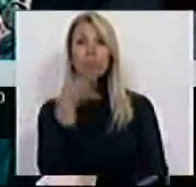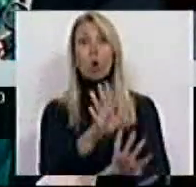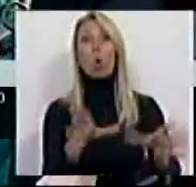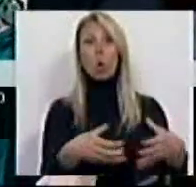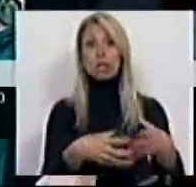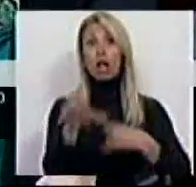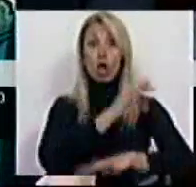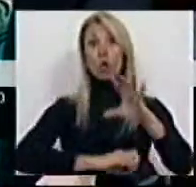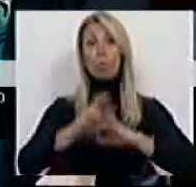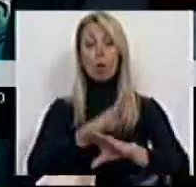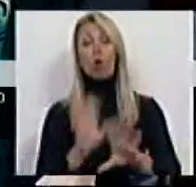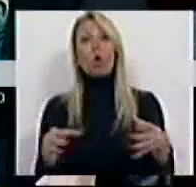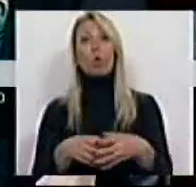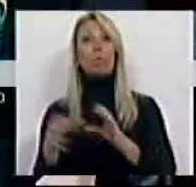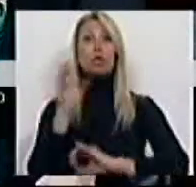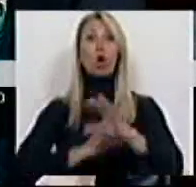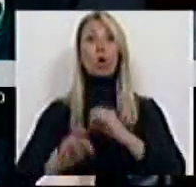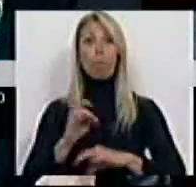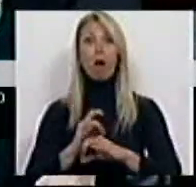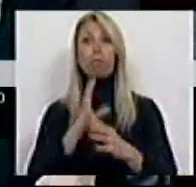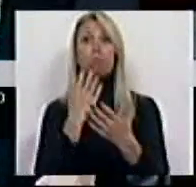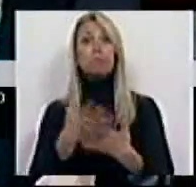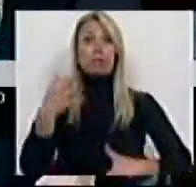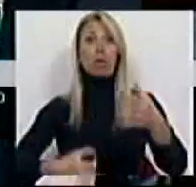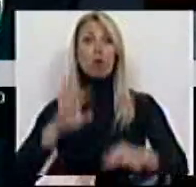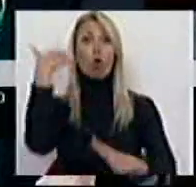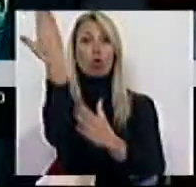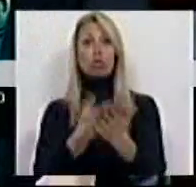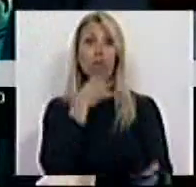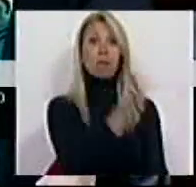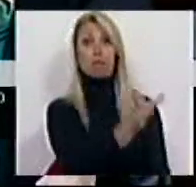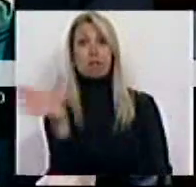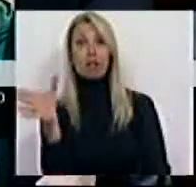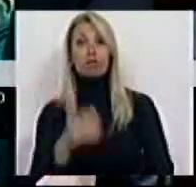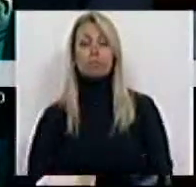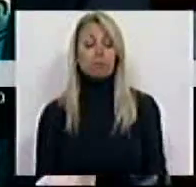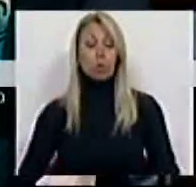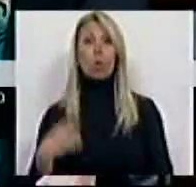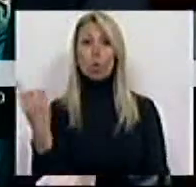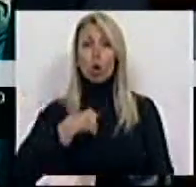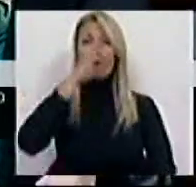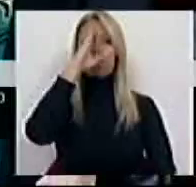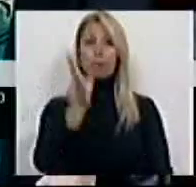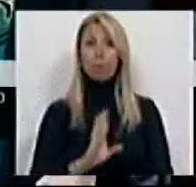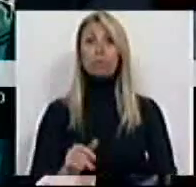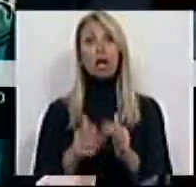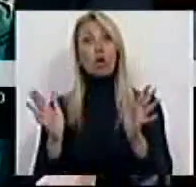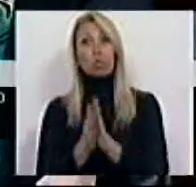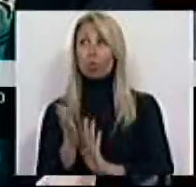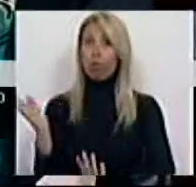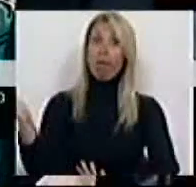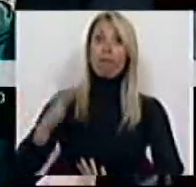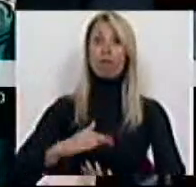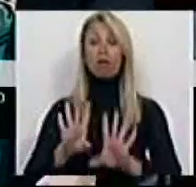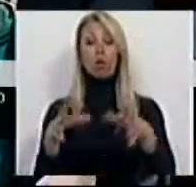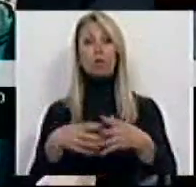Conselho Europeu, da Comissão Europeia para o nosso Tribunal Constitucional. Aquilo que sabemos é que tudo o que vem dos Conselhos Europeus e da